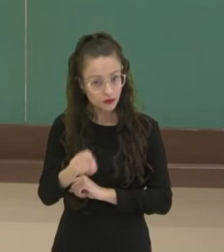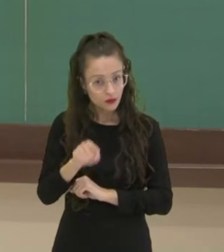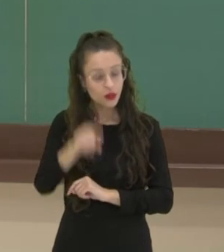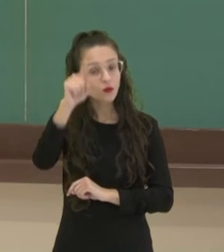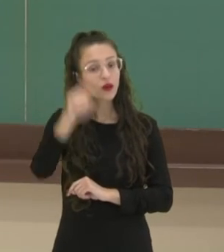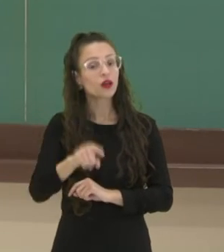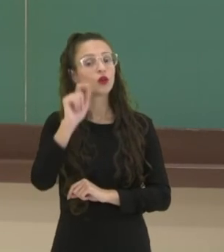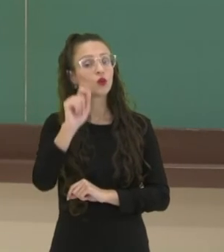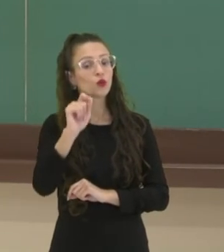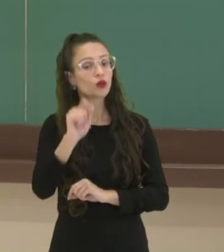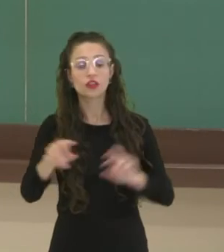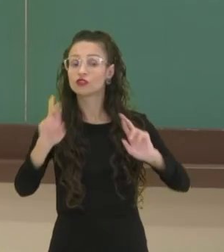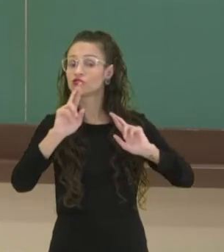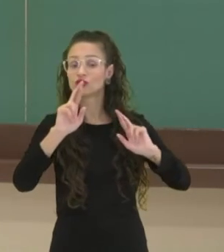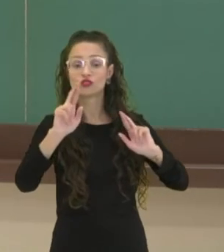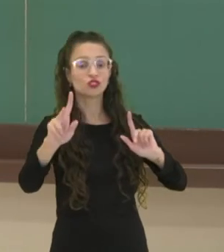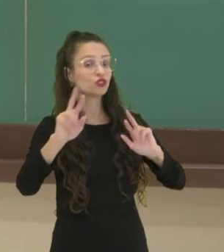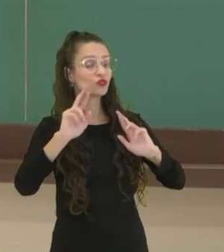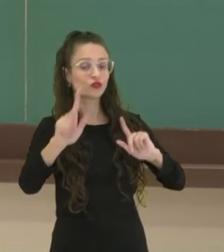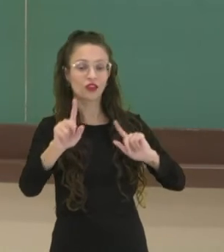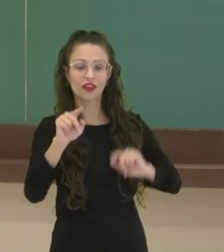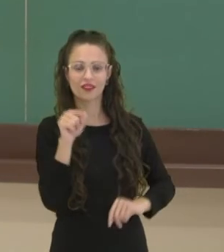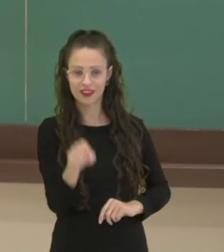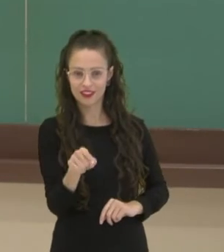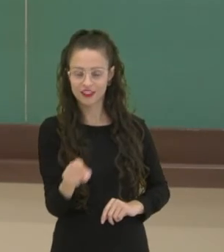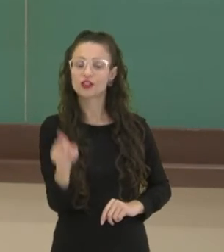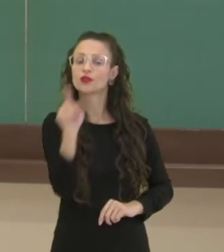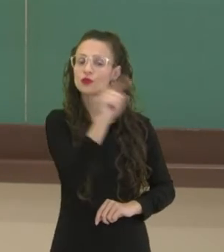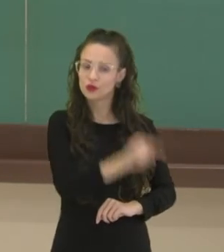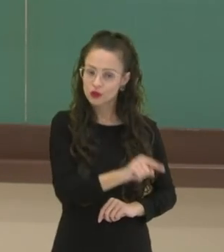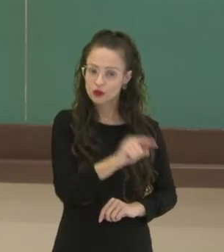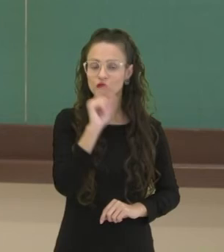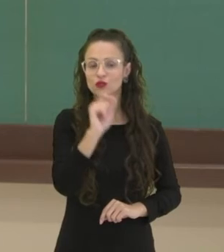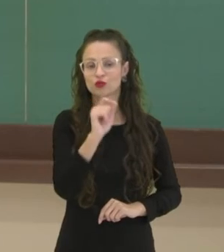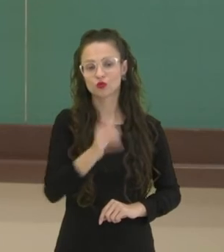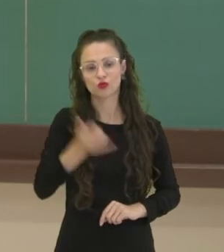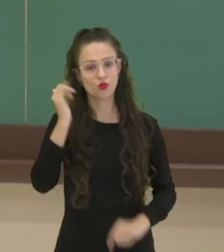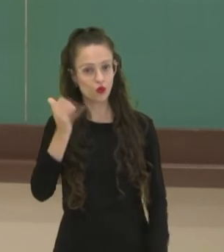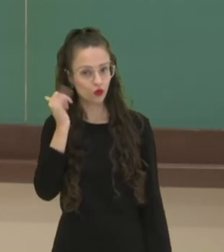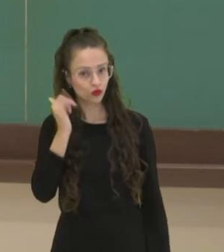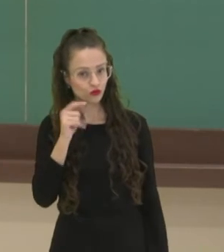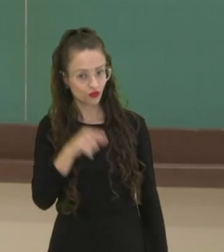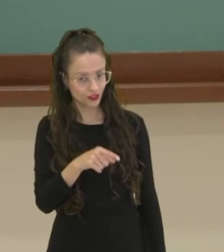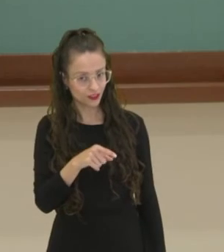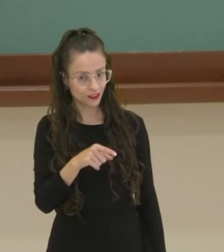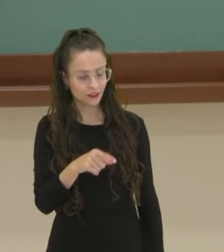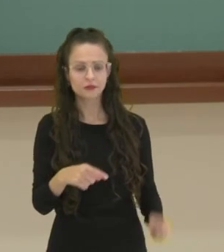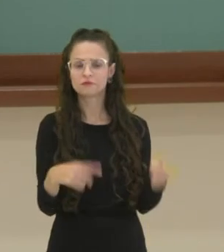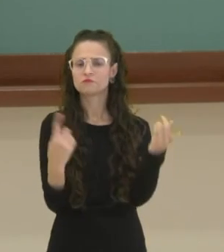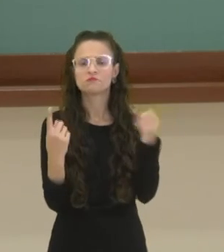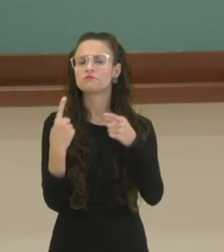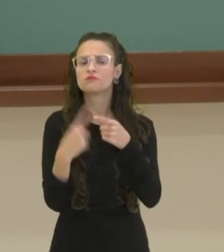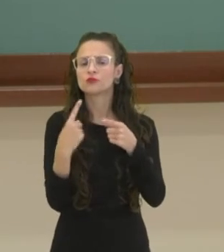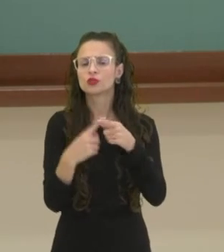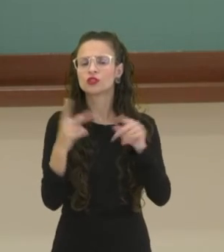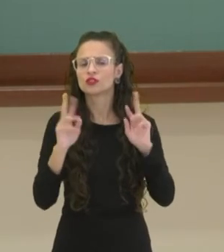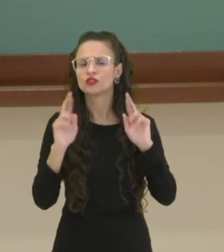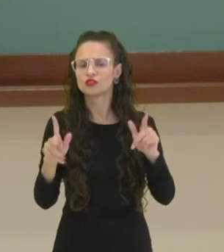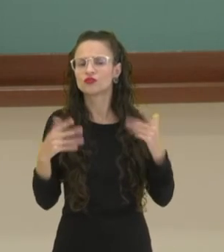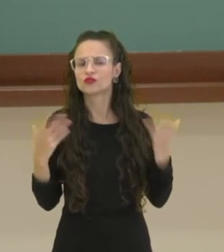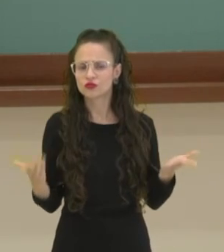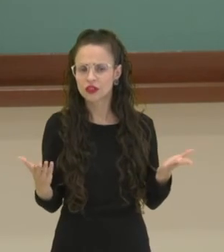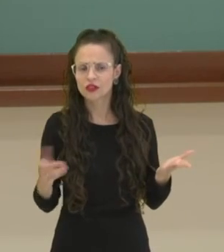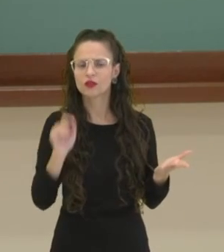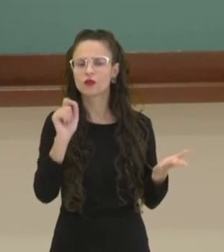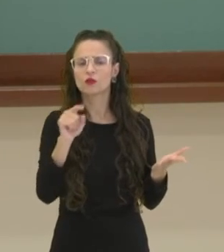é completamente diferente do quê? Do conto de fadas. Por que é diferente do conto de fadas?